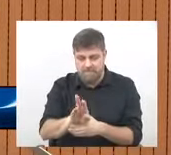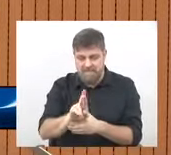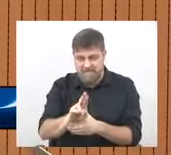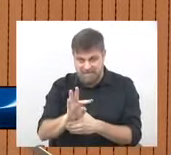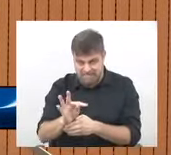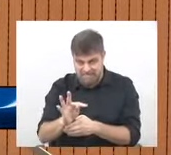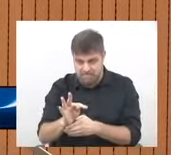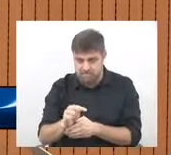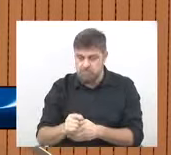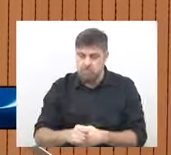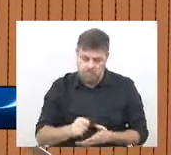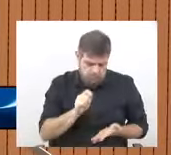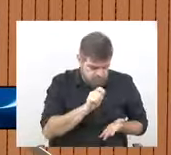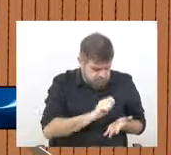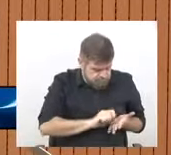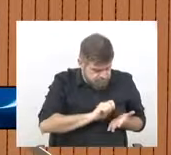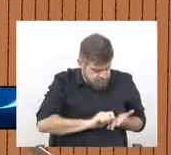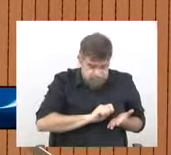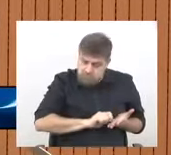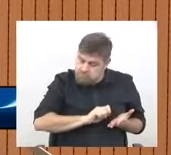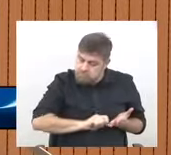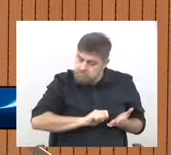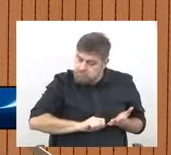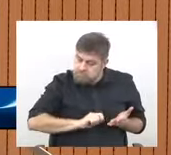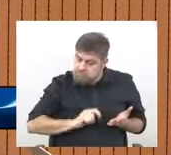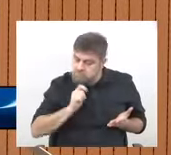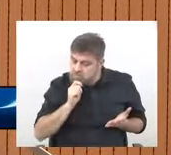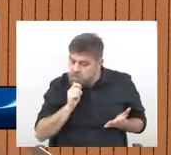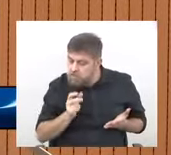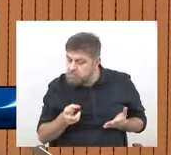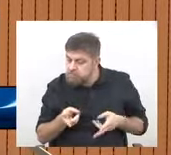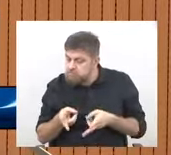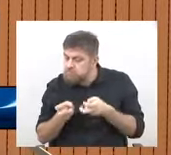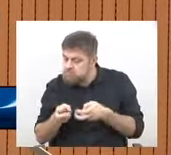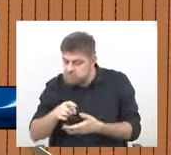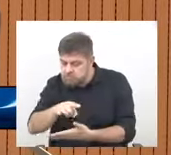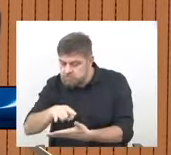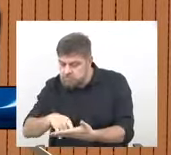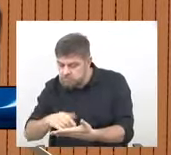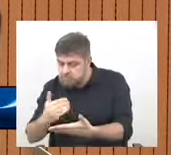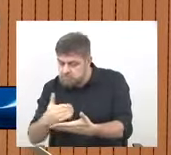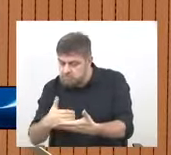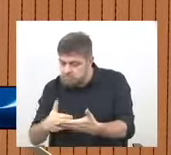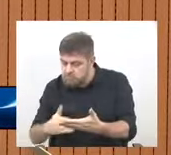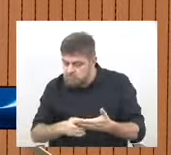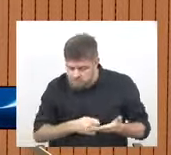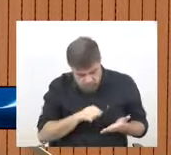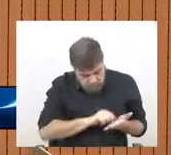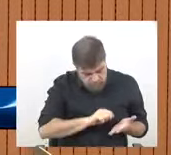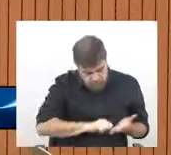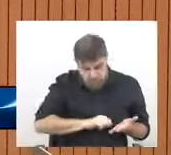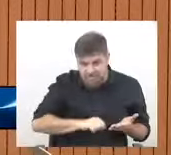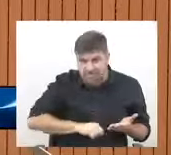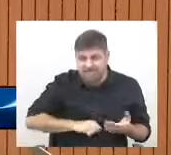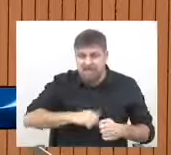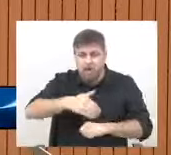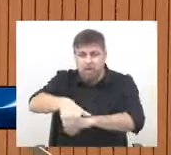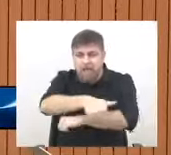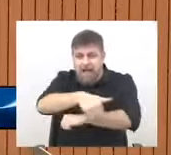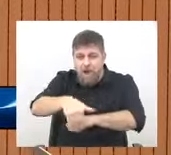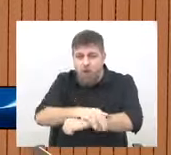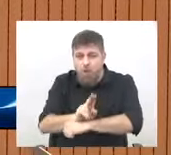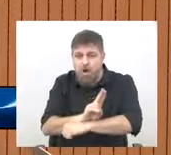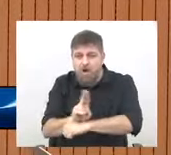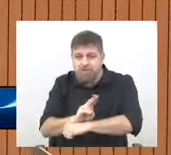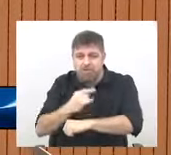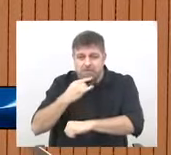uma dificuldade encontrada no projeto, que é o trecho da rua Piracicaba, da onde está